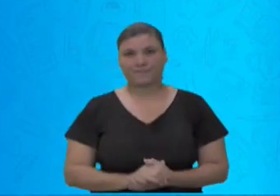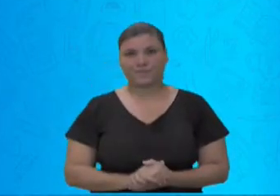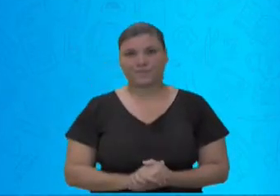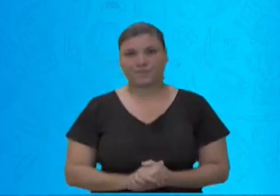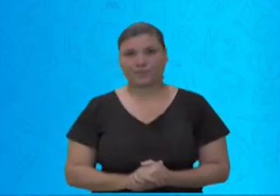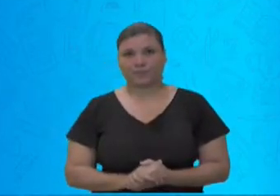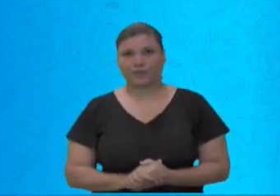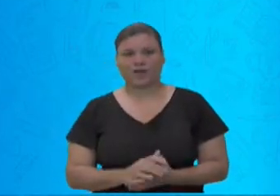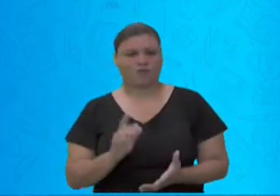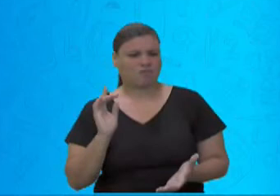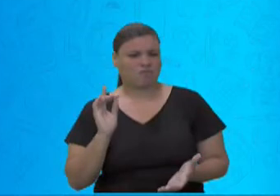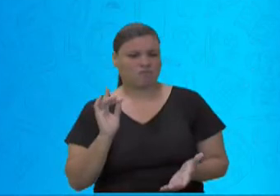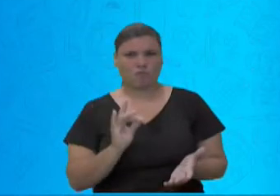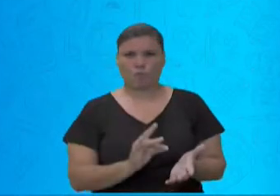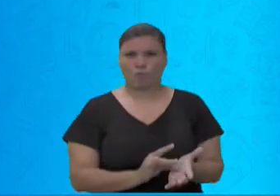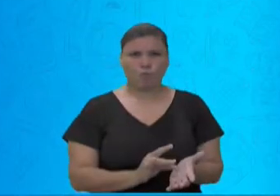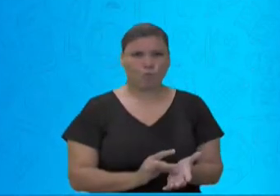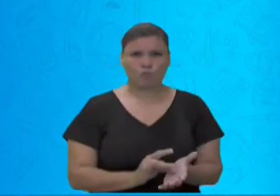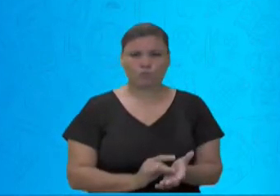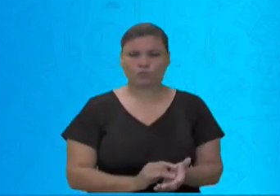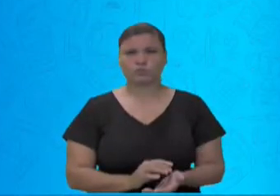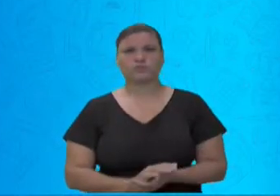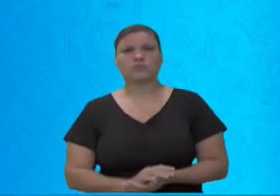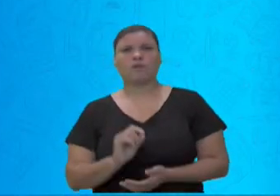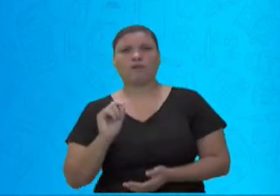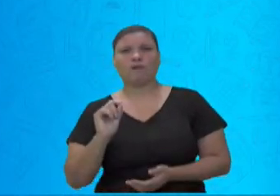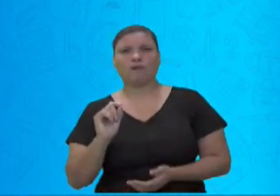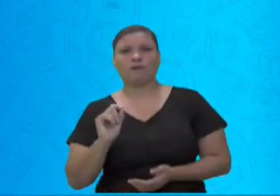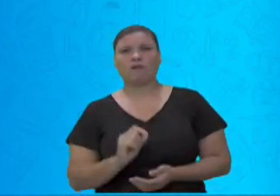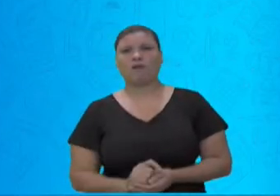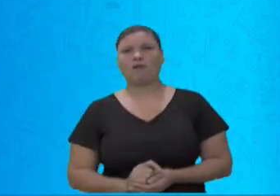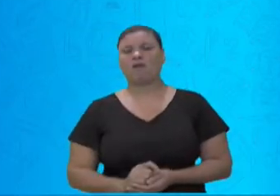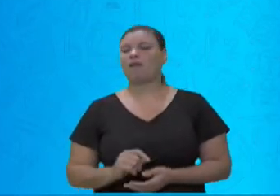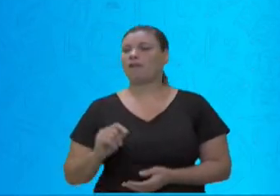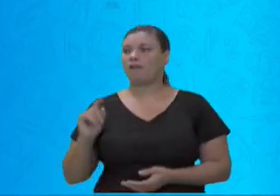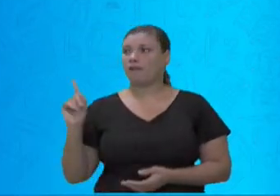ser fiel àquelas outras, a original.